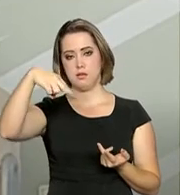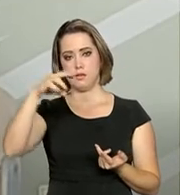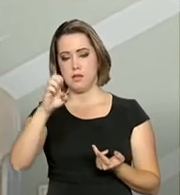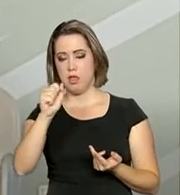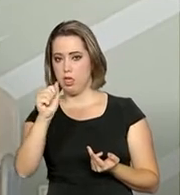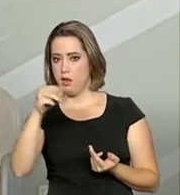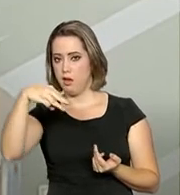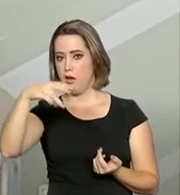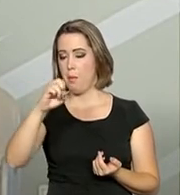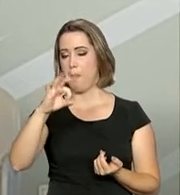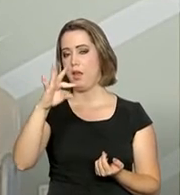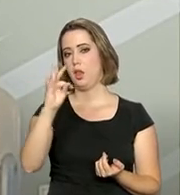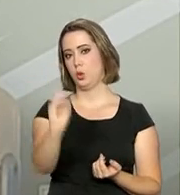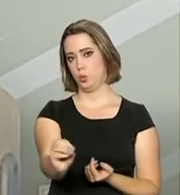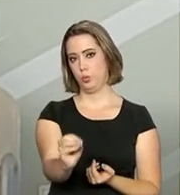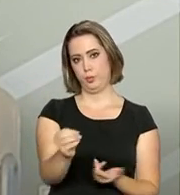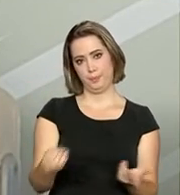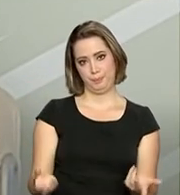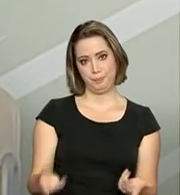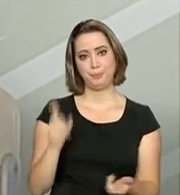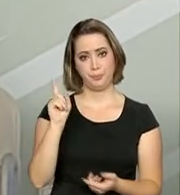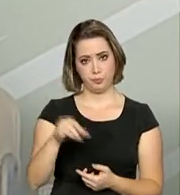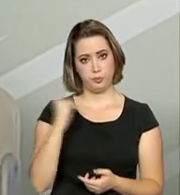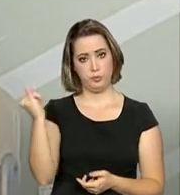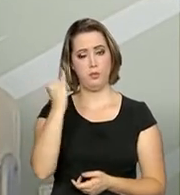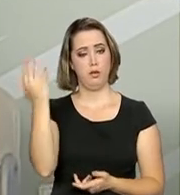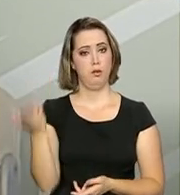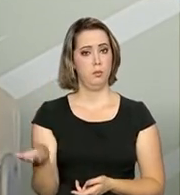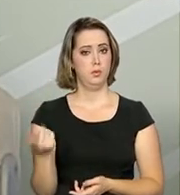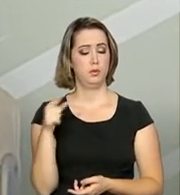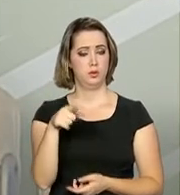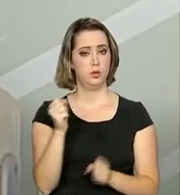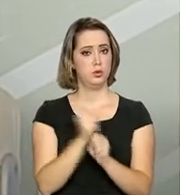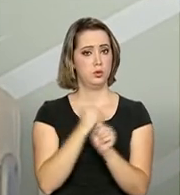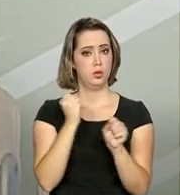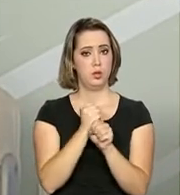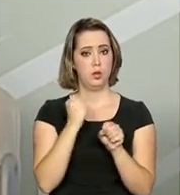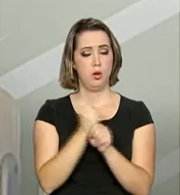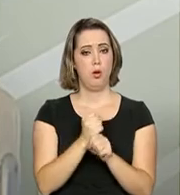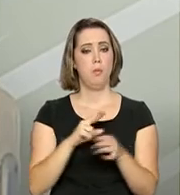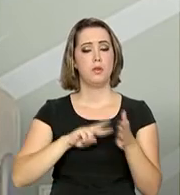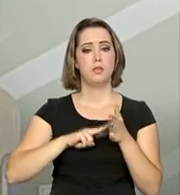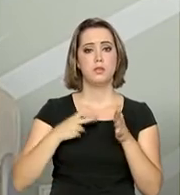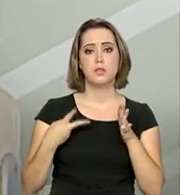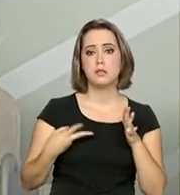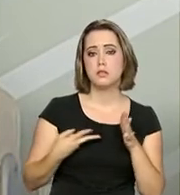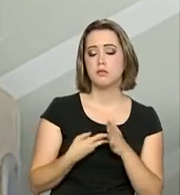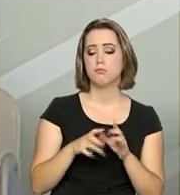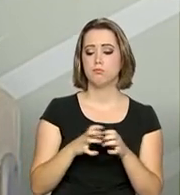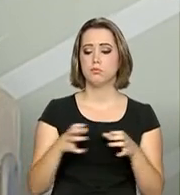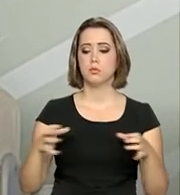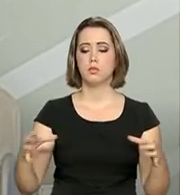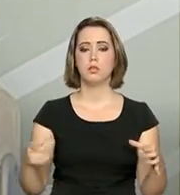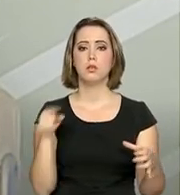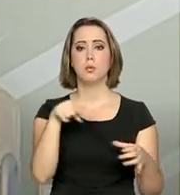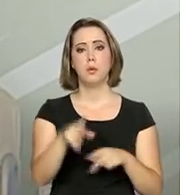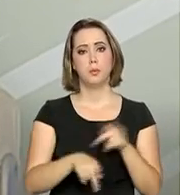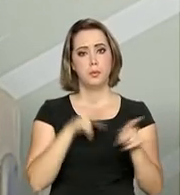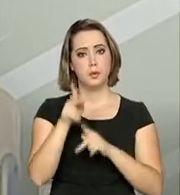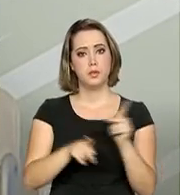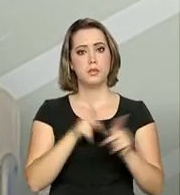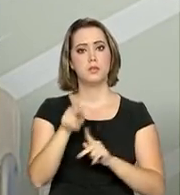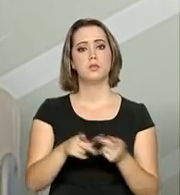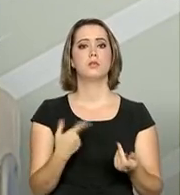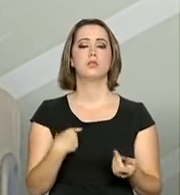é nas intervenções de saneamento. Então, são obras que têm um significado muito grande para aquela população que está